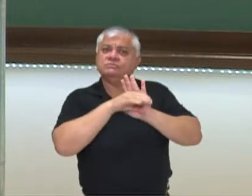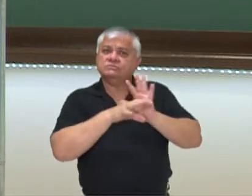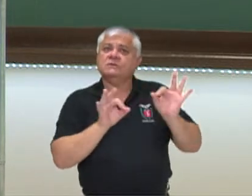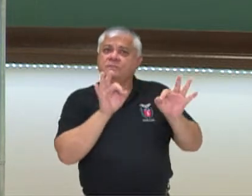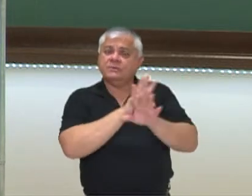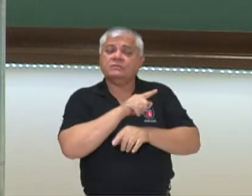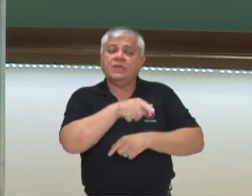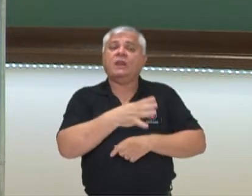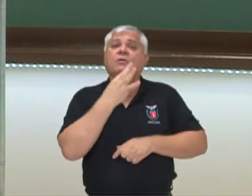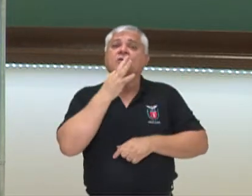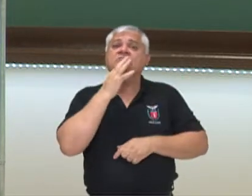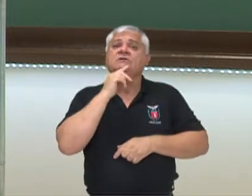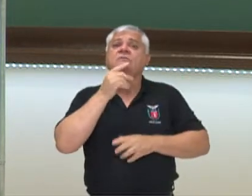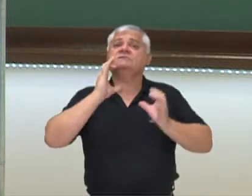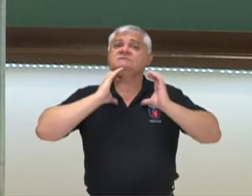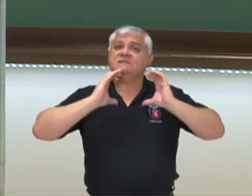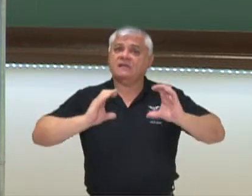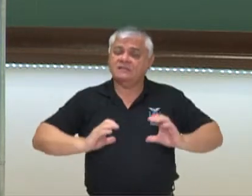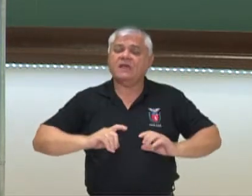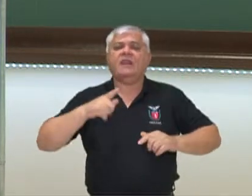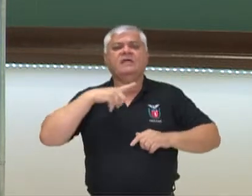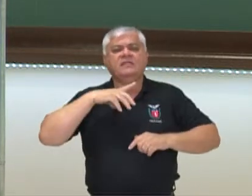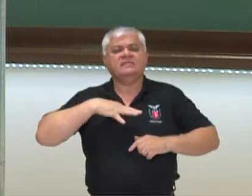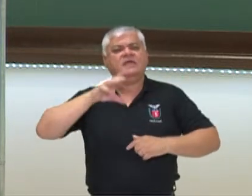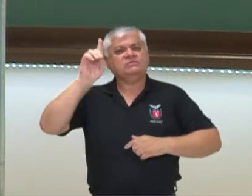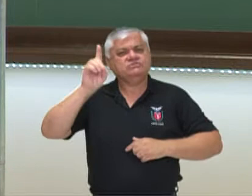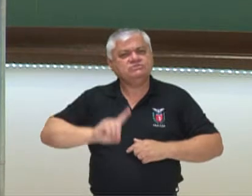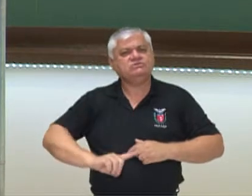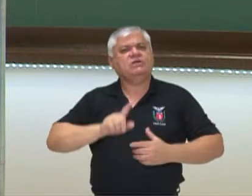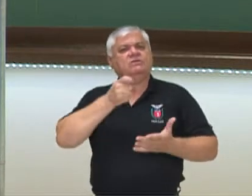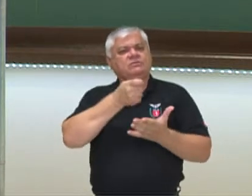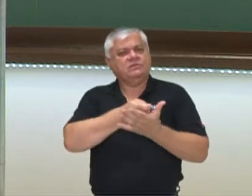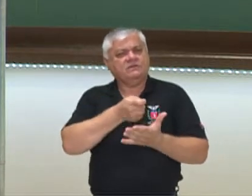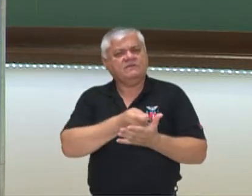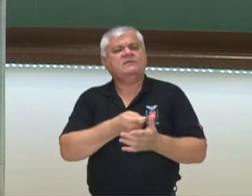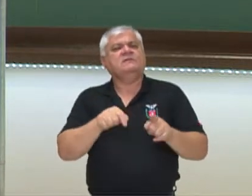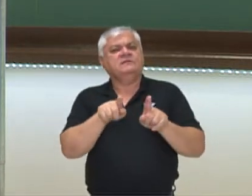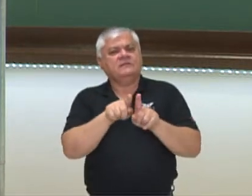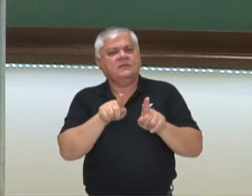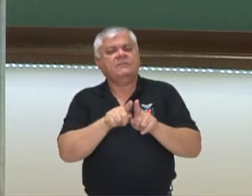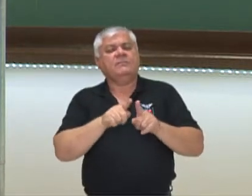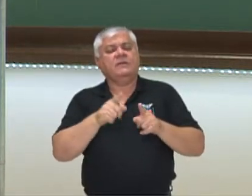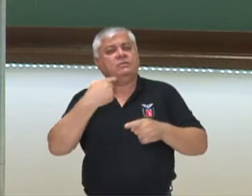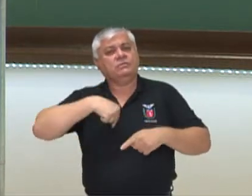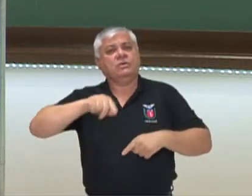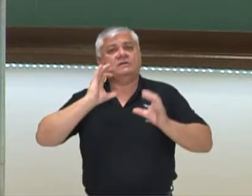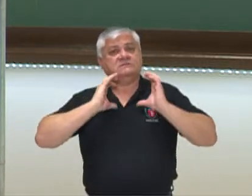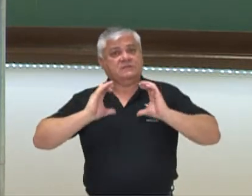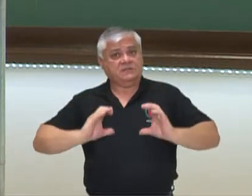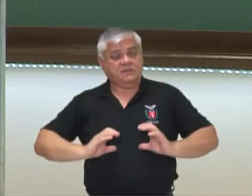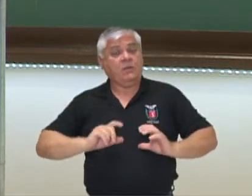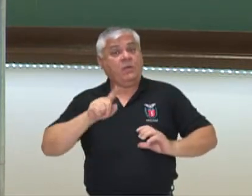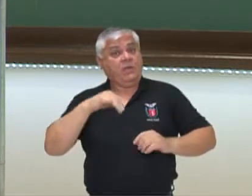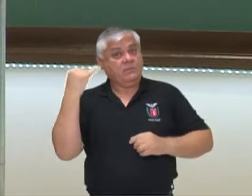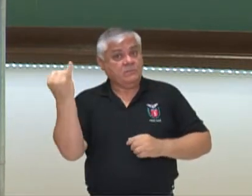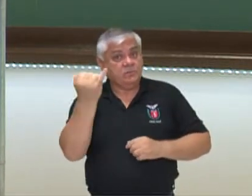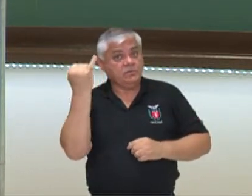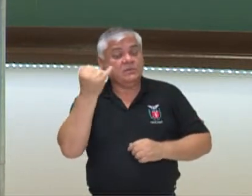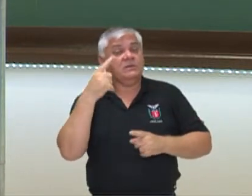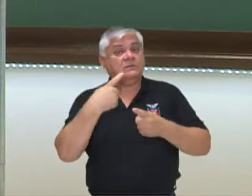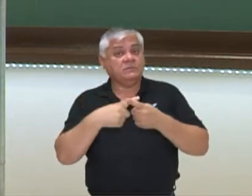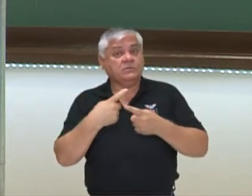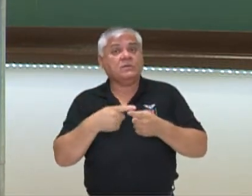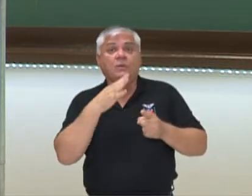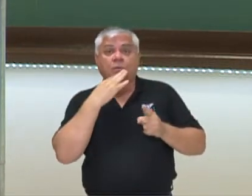ela é conhecida como cidadã, ela traz os nossos direitos e os nossos deveres enquanto cidadãos. É muito importante que a